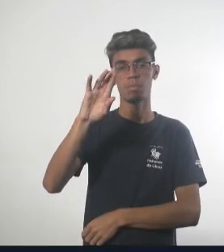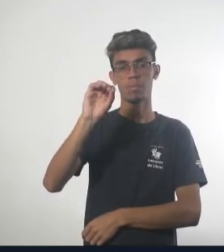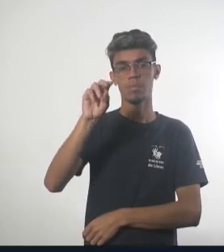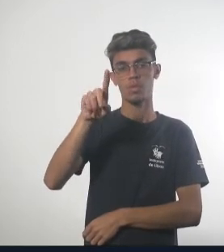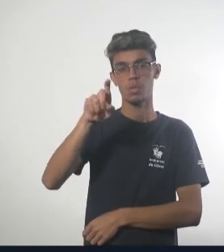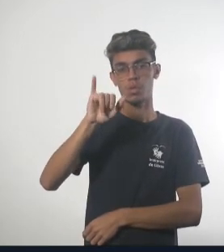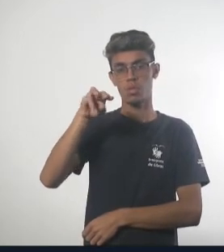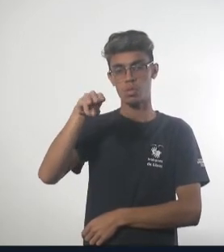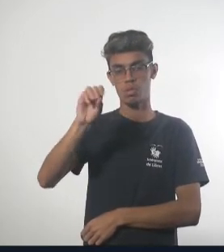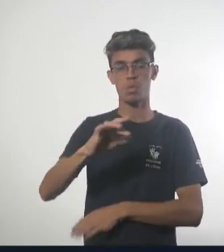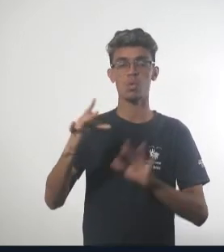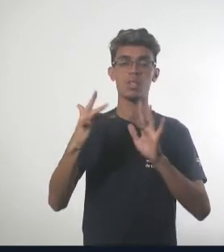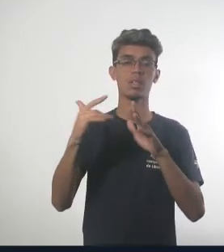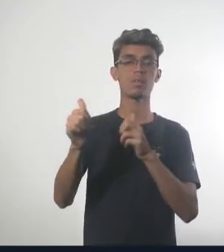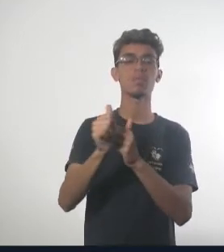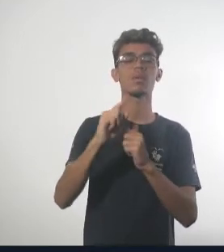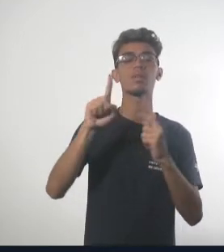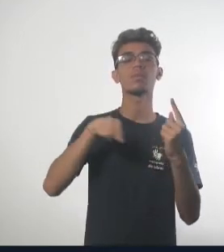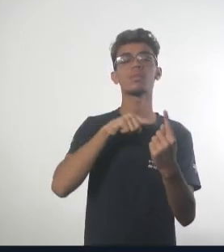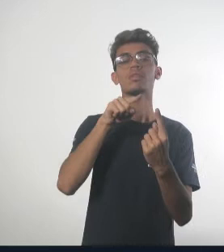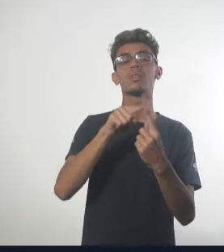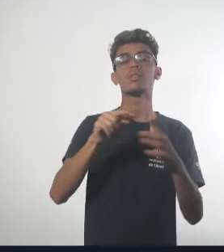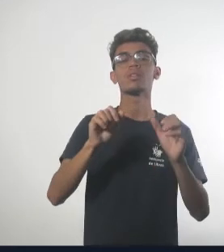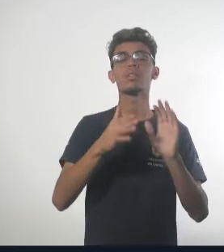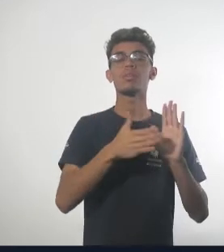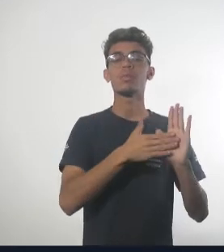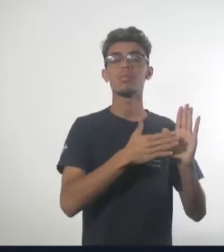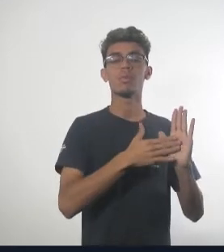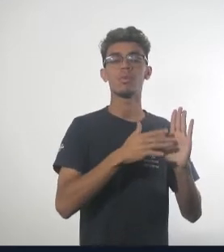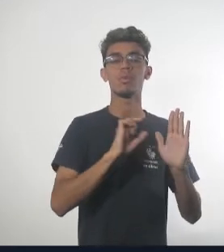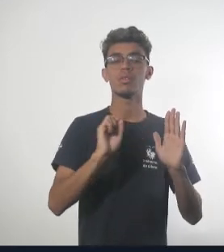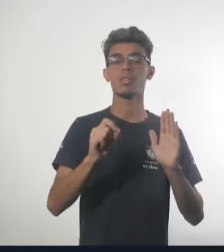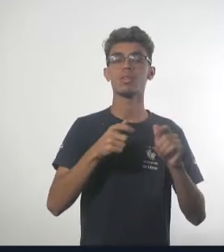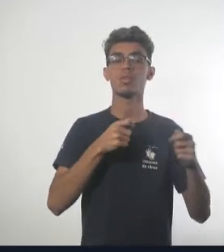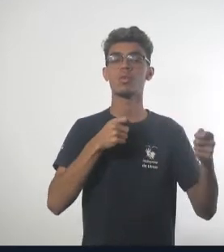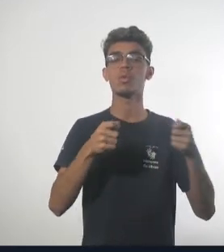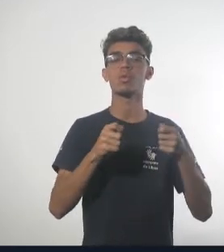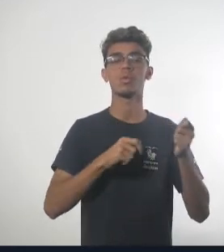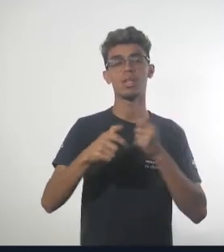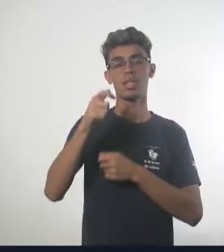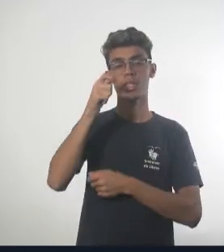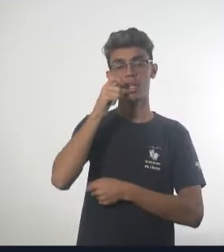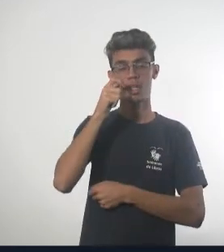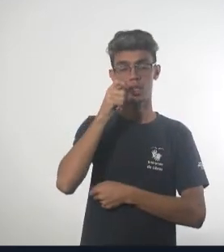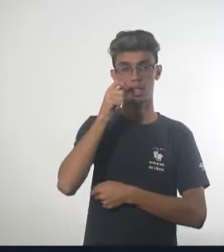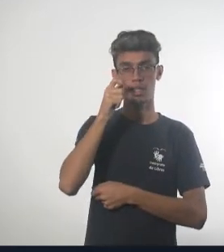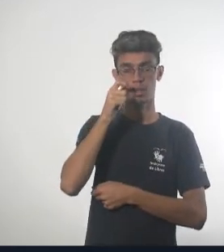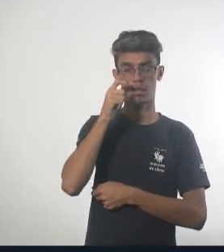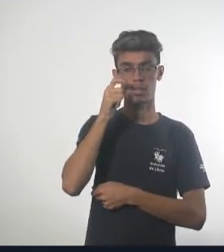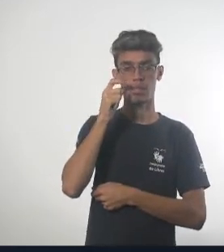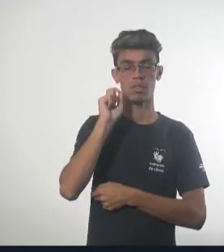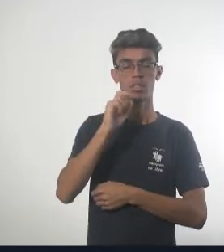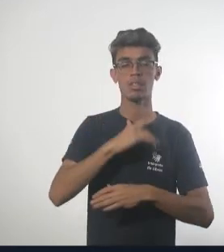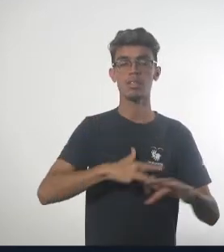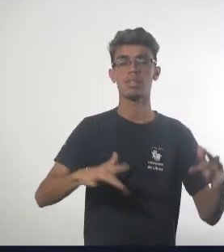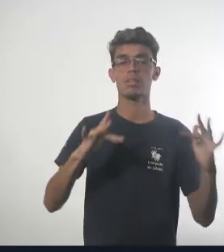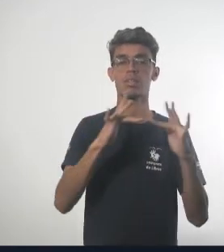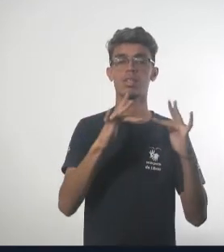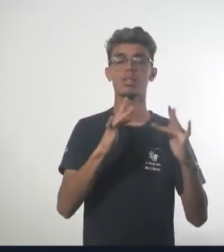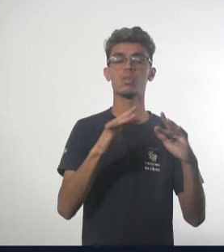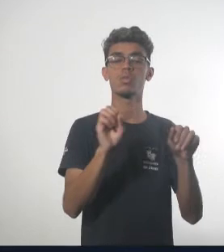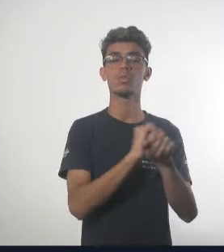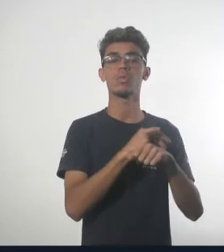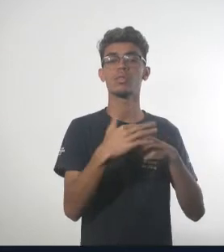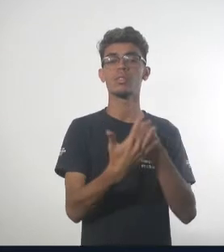Quais foram, então, os objetivos dessa ação de monitoramento e de testagem dos contatos de casos confirmados de Covid? Então, pretendíamos